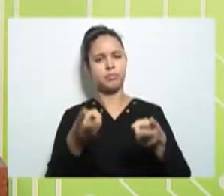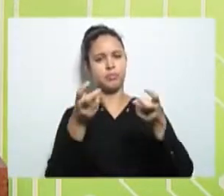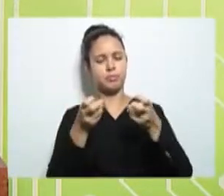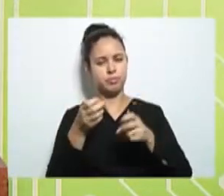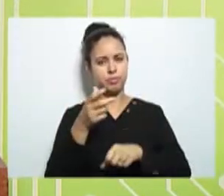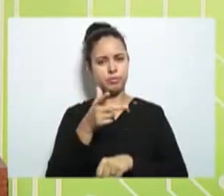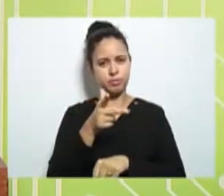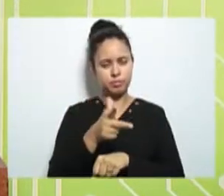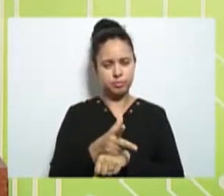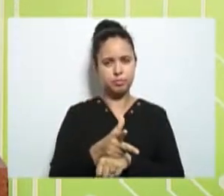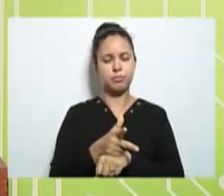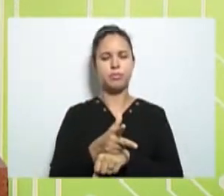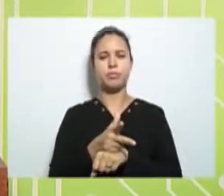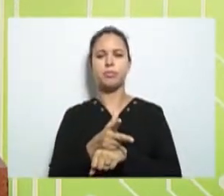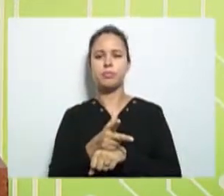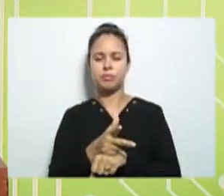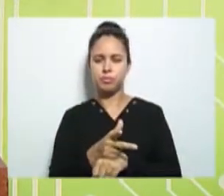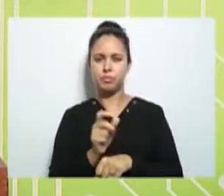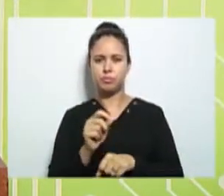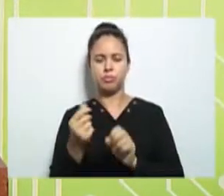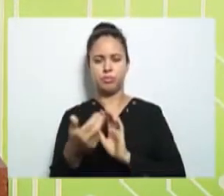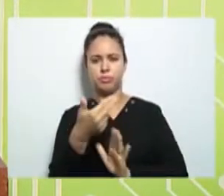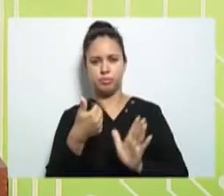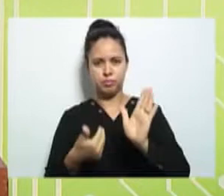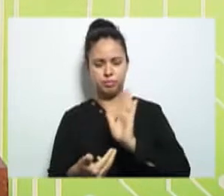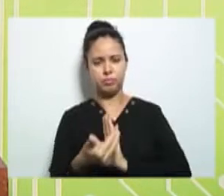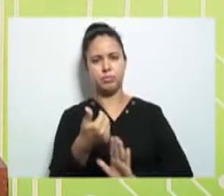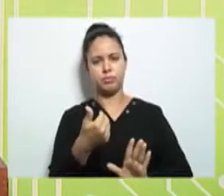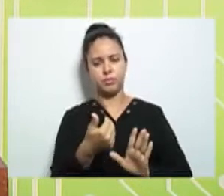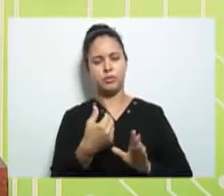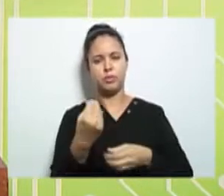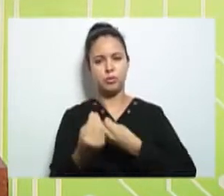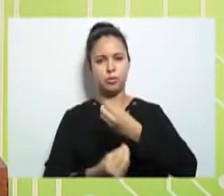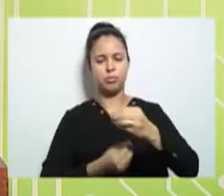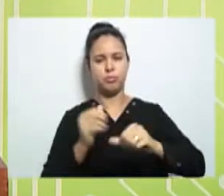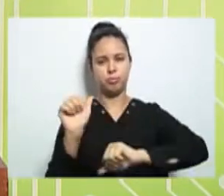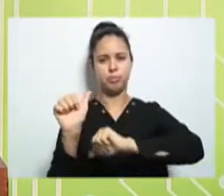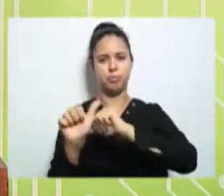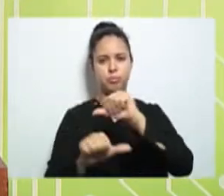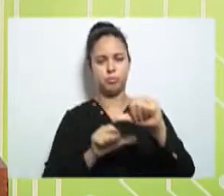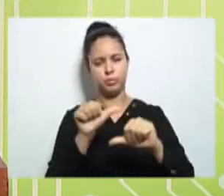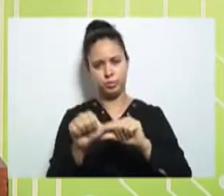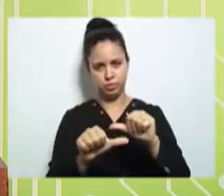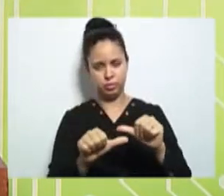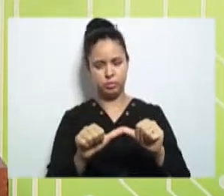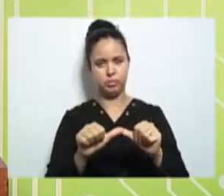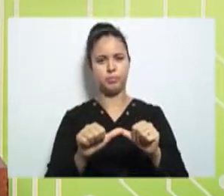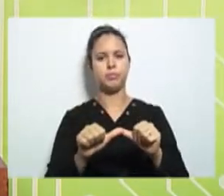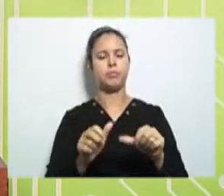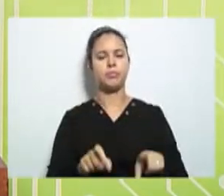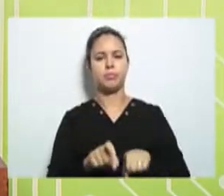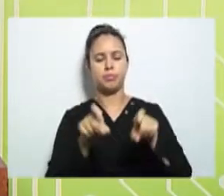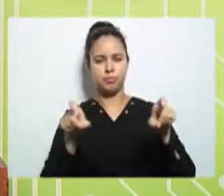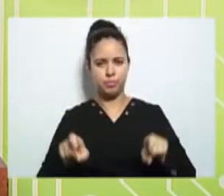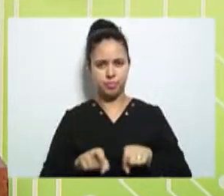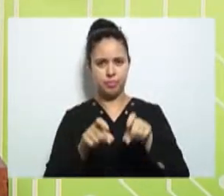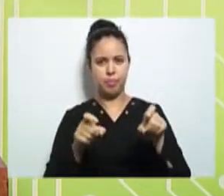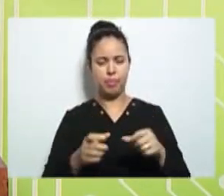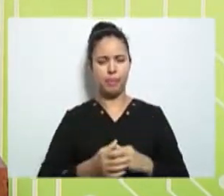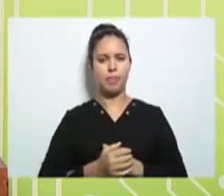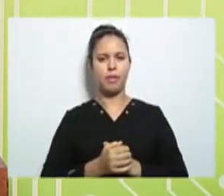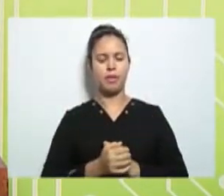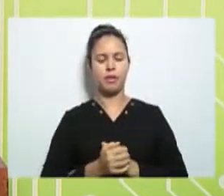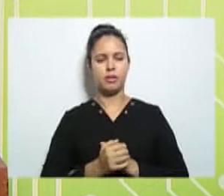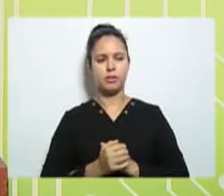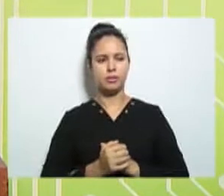vídeo as ilustrações e conseguiram perceber o quanto que caminhou de forma evolutiva, tá bom, gente? E aí a gente entra o quê? Isso